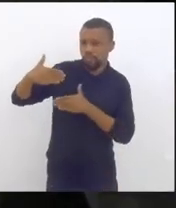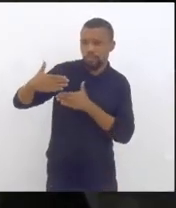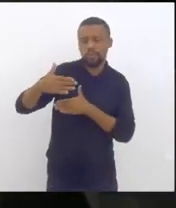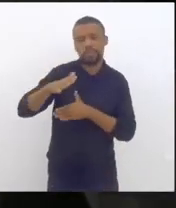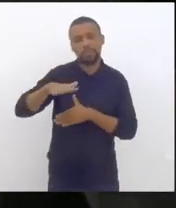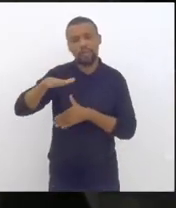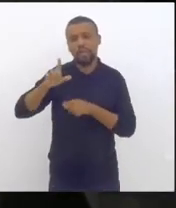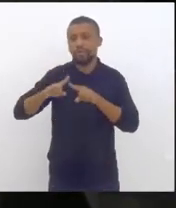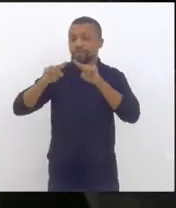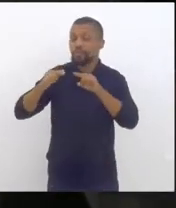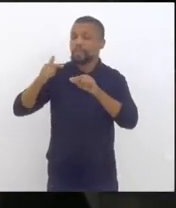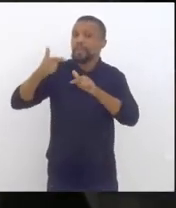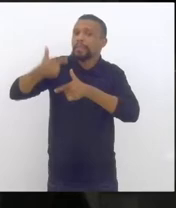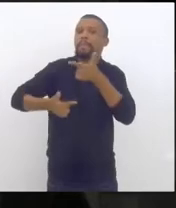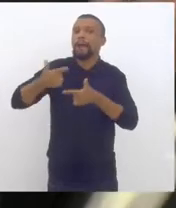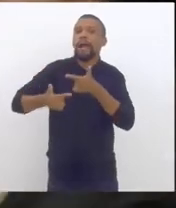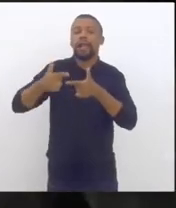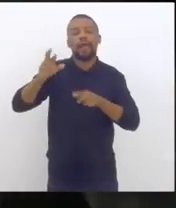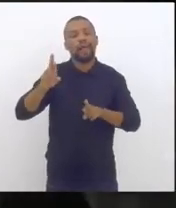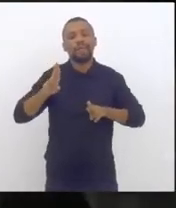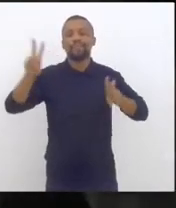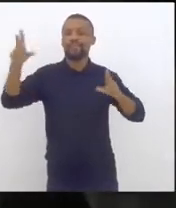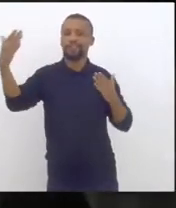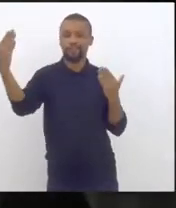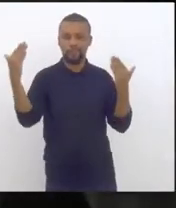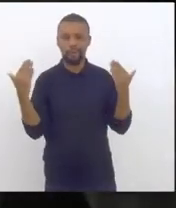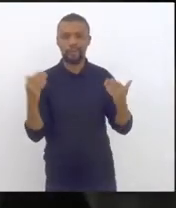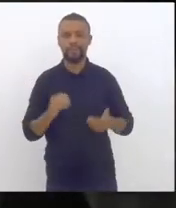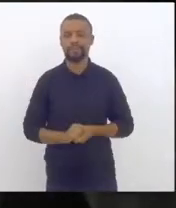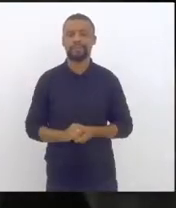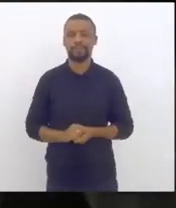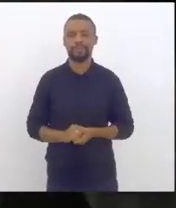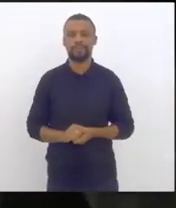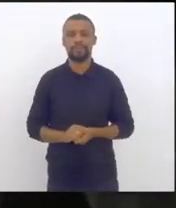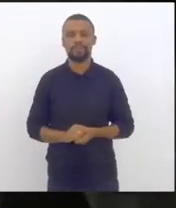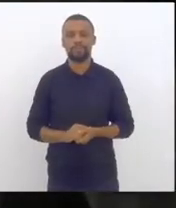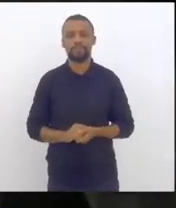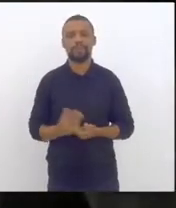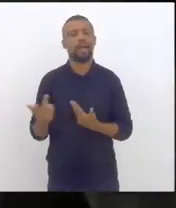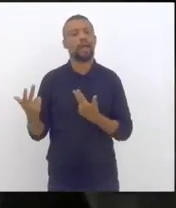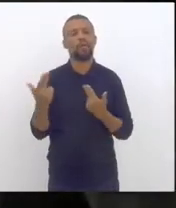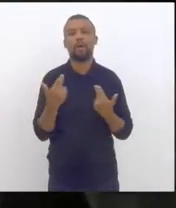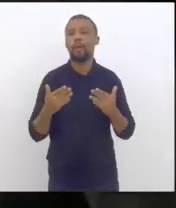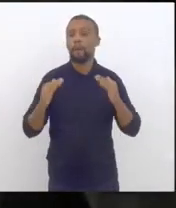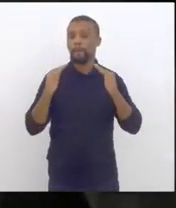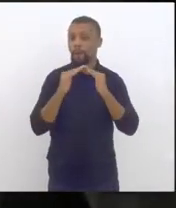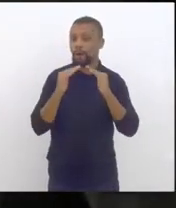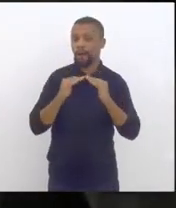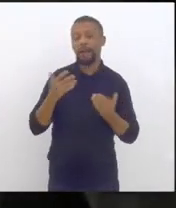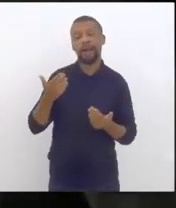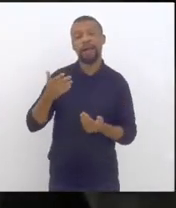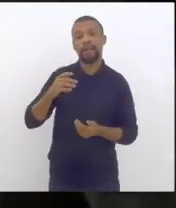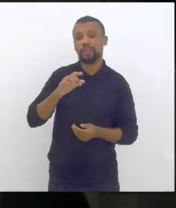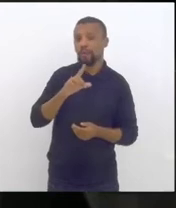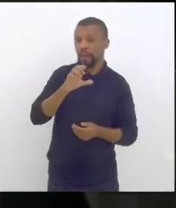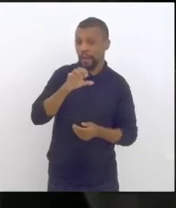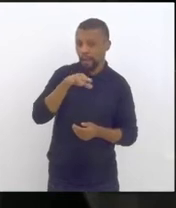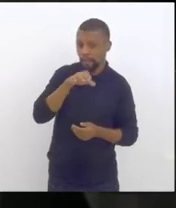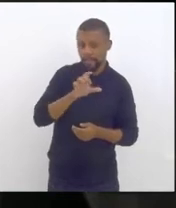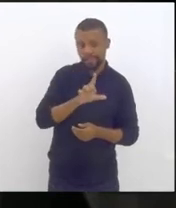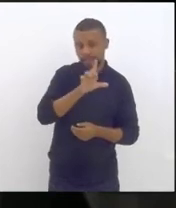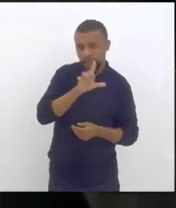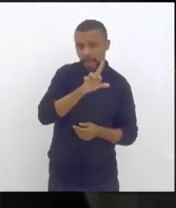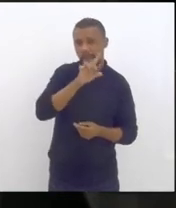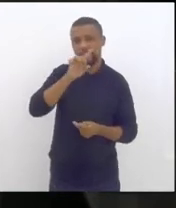comunidade trabalhadora é muito diferente Assim como a morar no Leme e Copacabana tia Ju